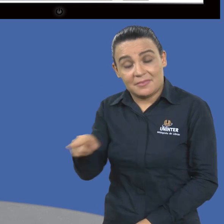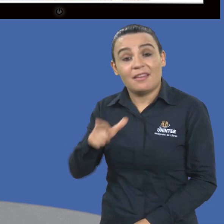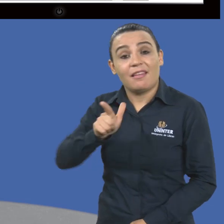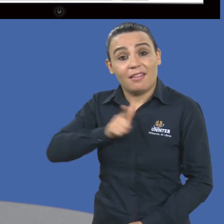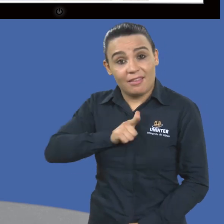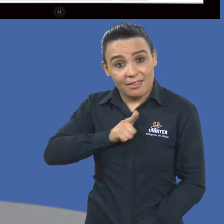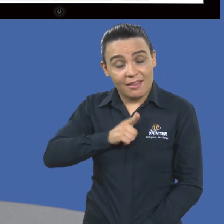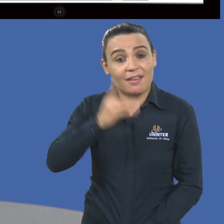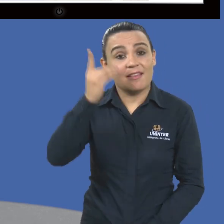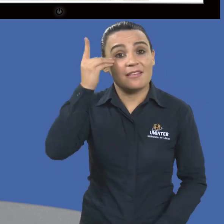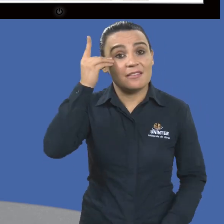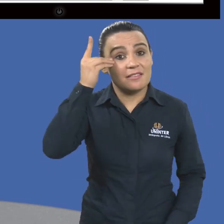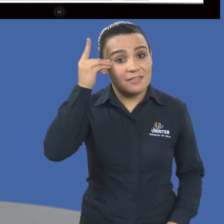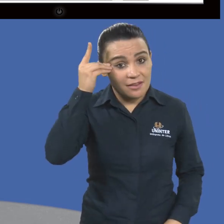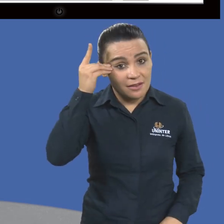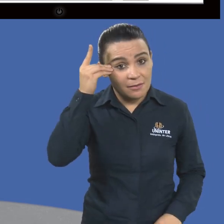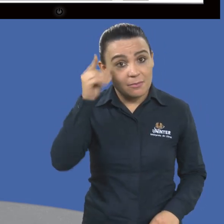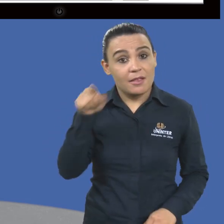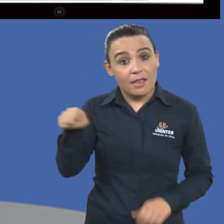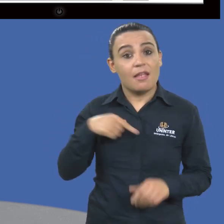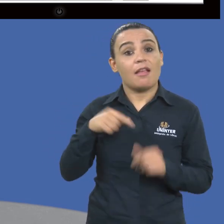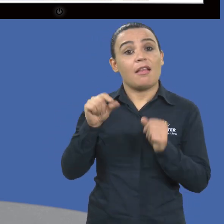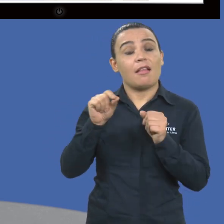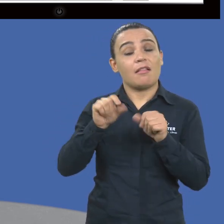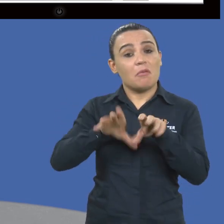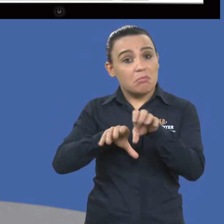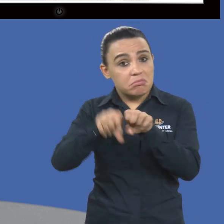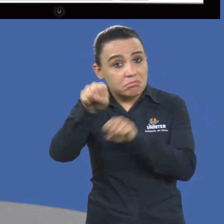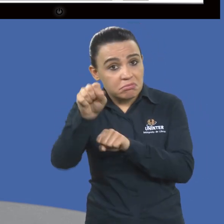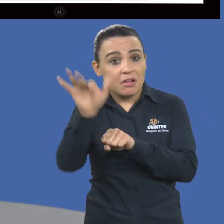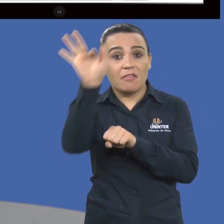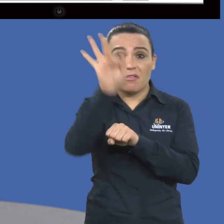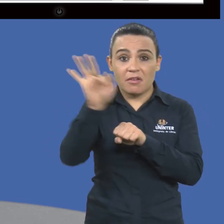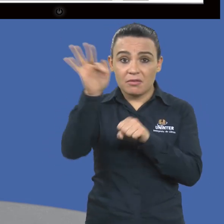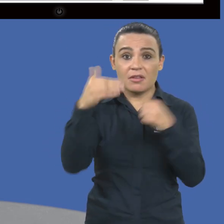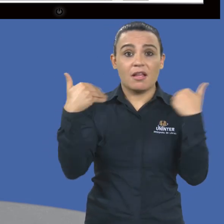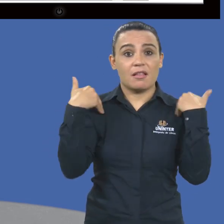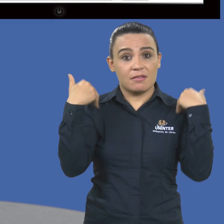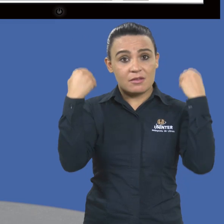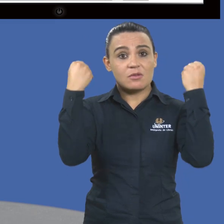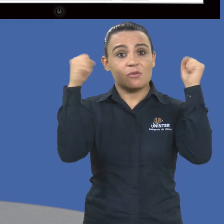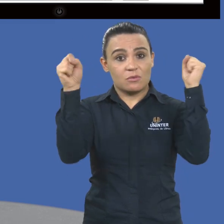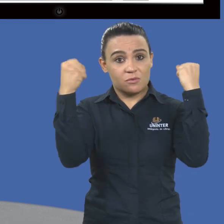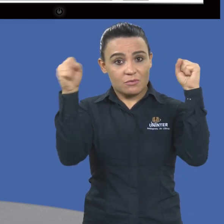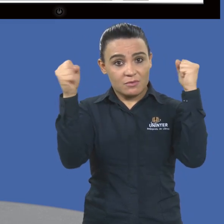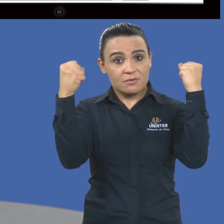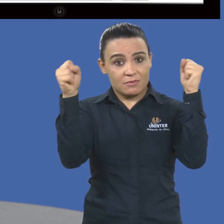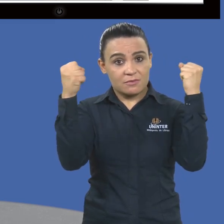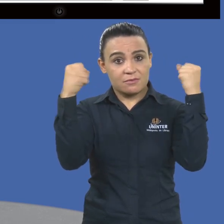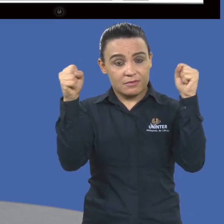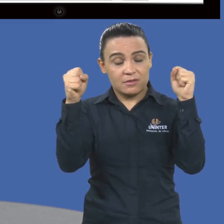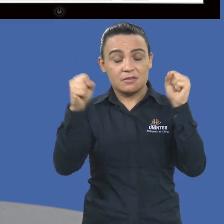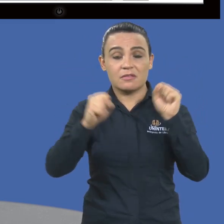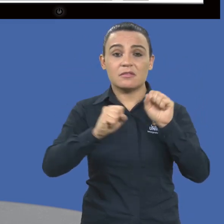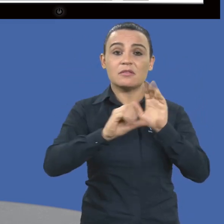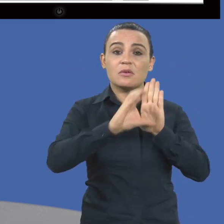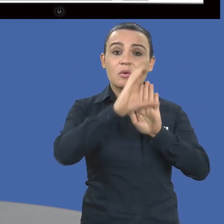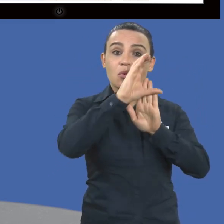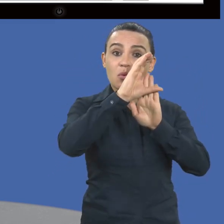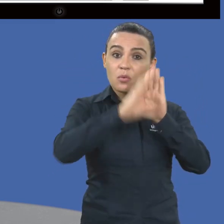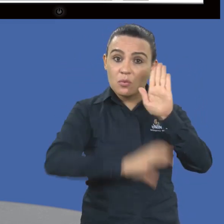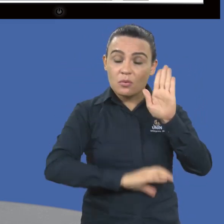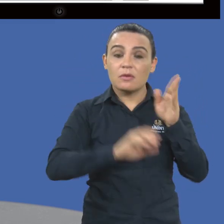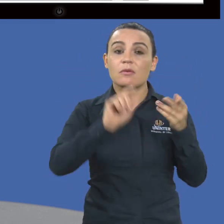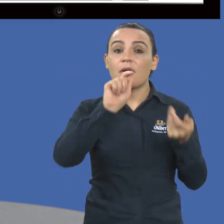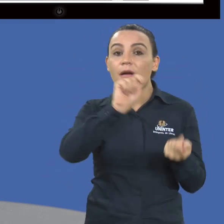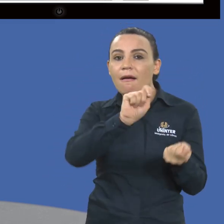Ele tem síndrome de Down e ele fez uma faculdade de educação física com